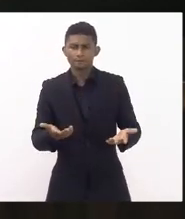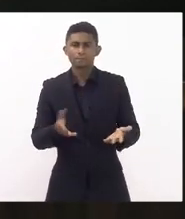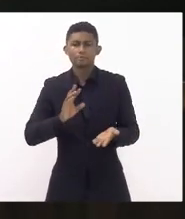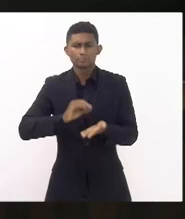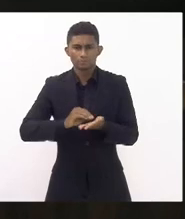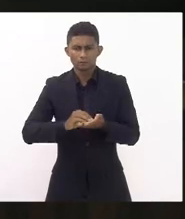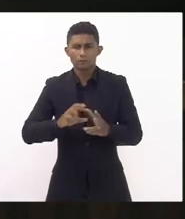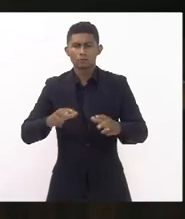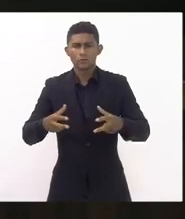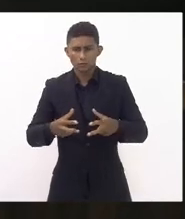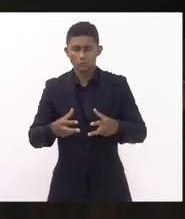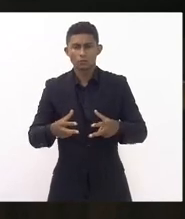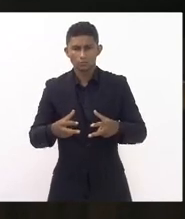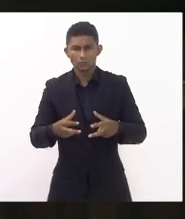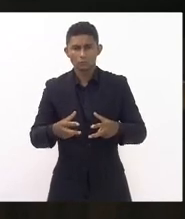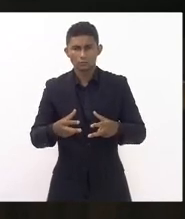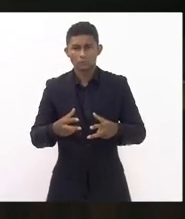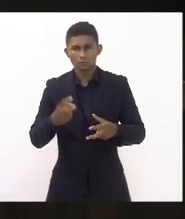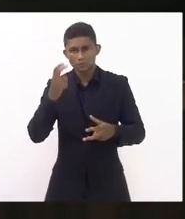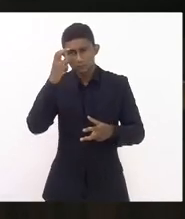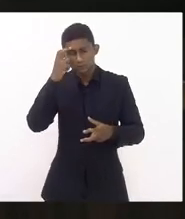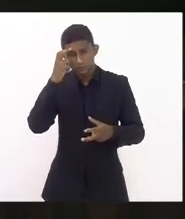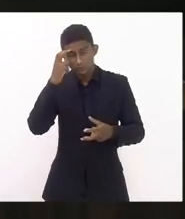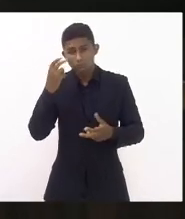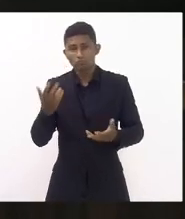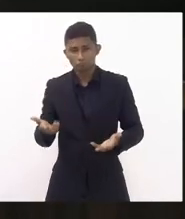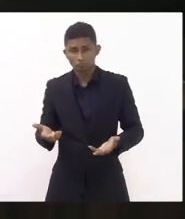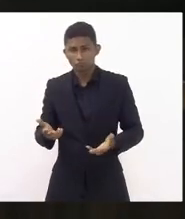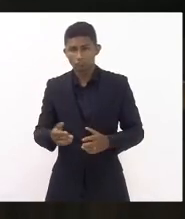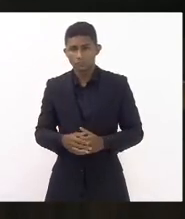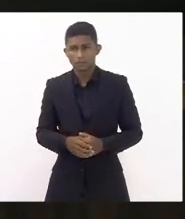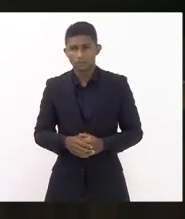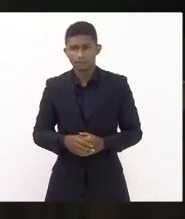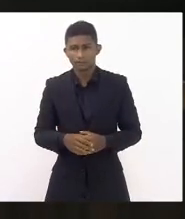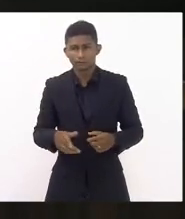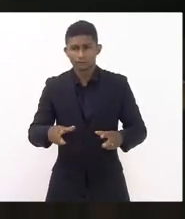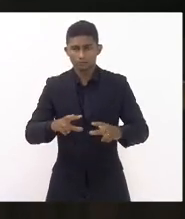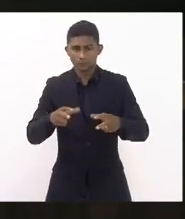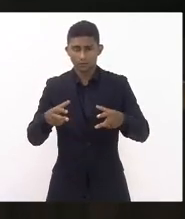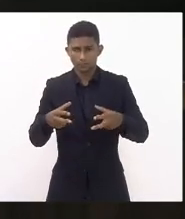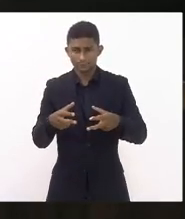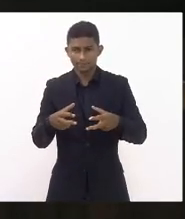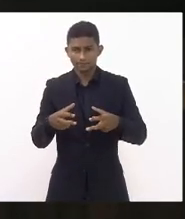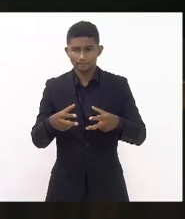de Cultura. Para emitir parecer pela